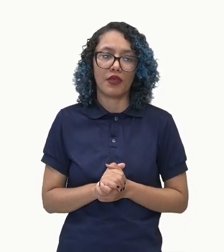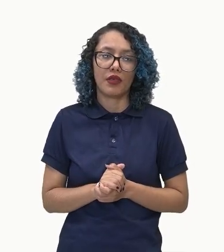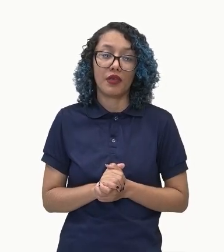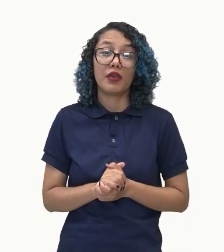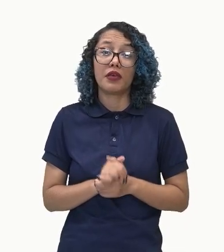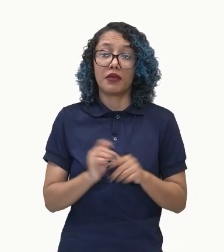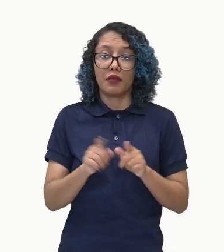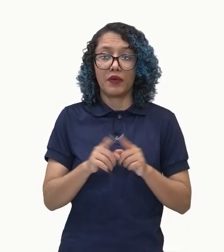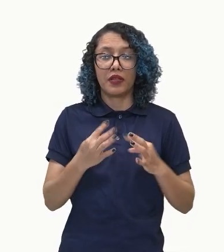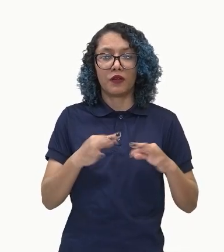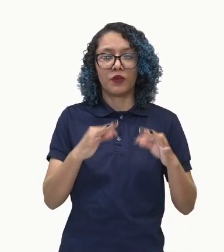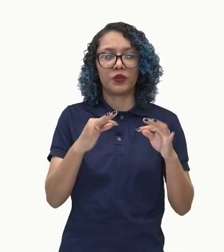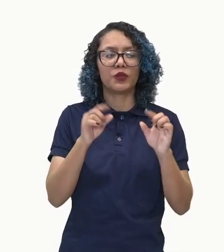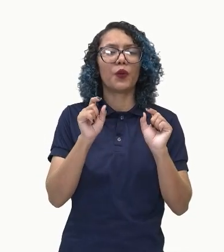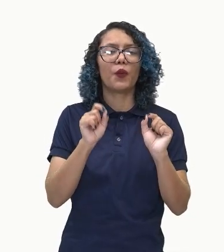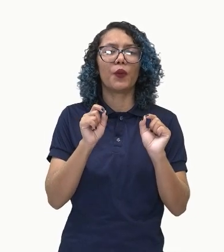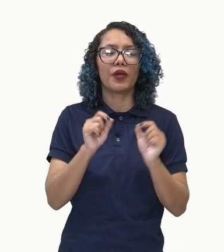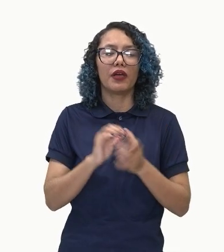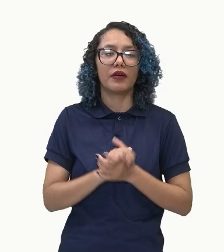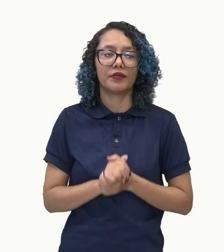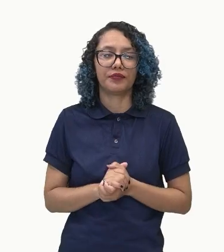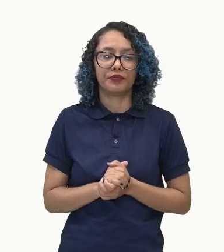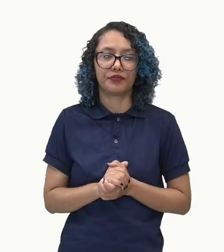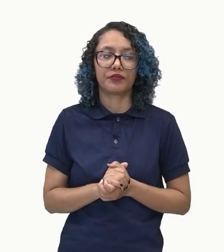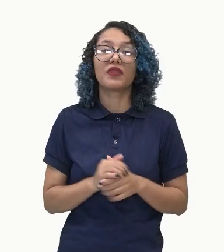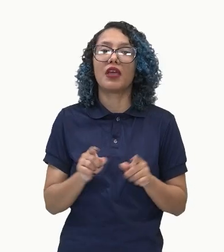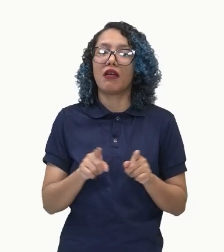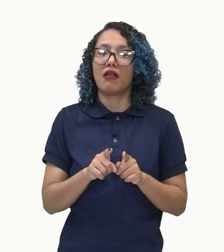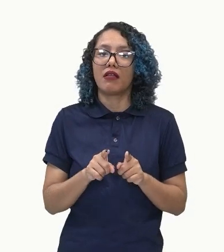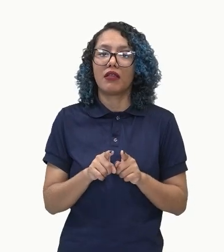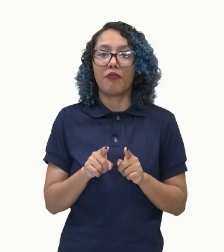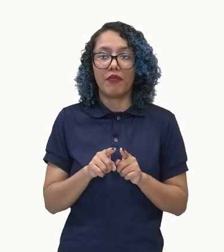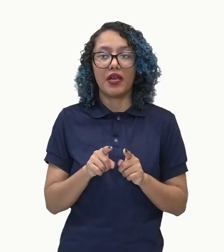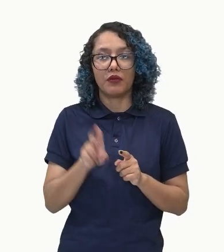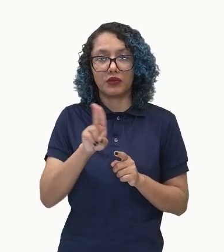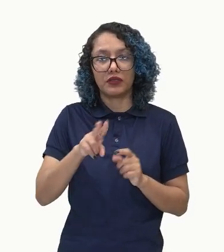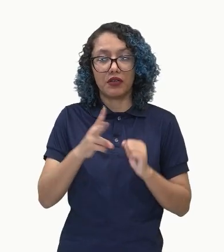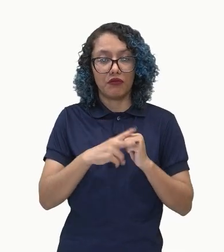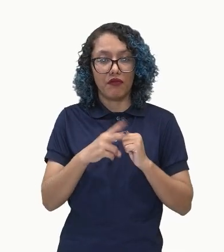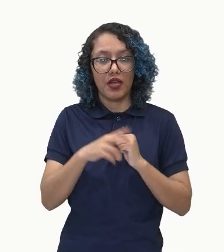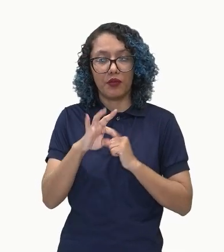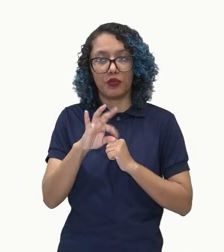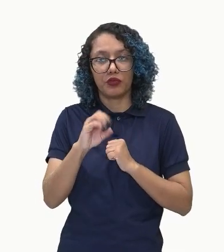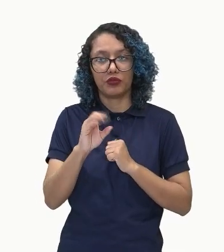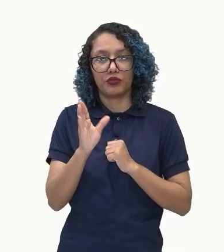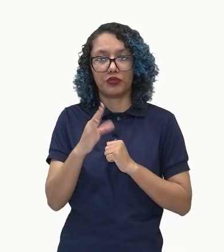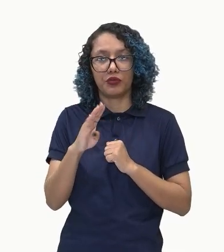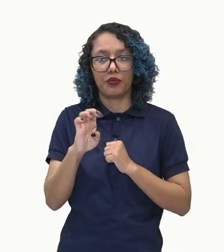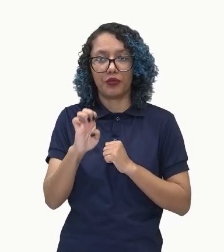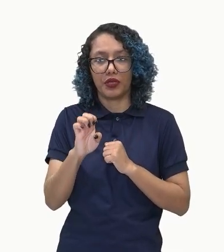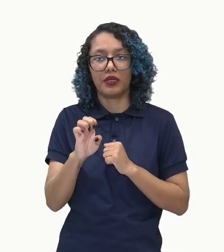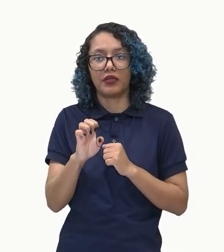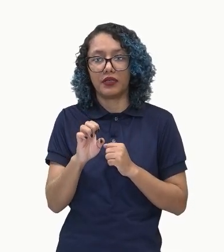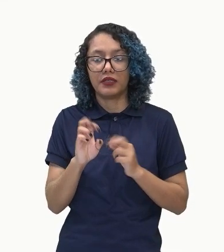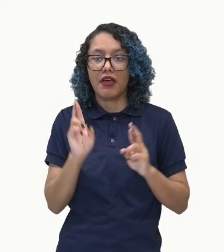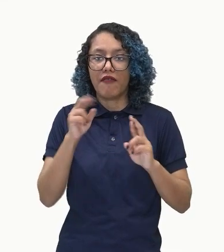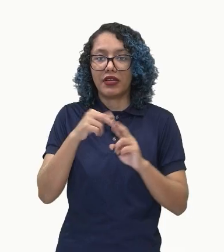tecnologia está, o verbo to be também sendo conjugado aqui, com terceira pessoa do singular relacionado aqui, né?